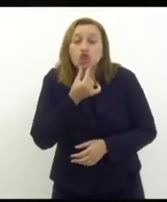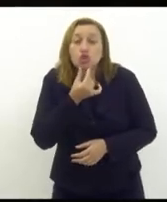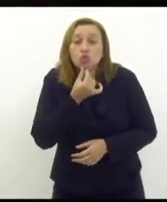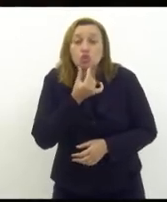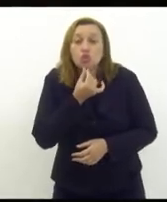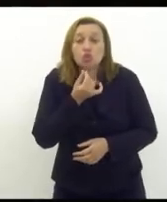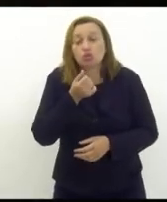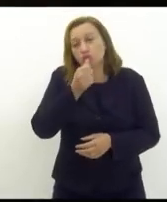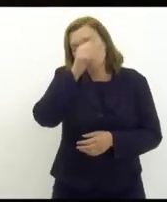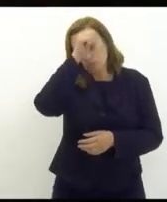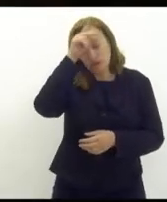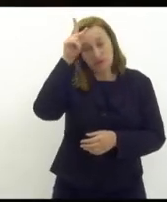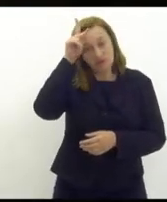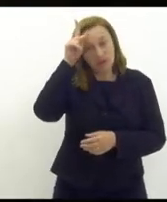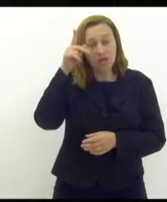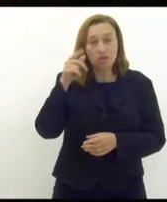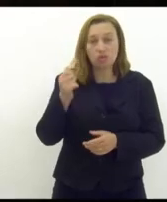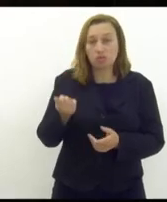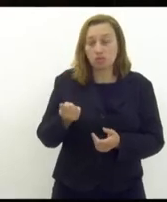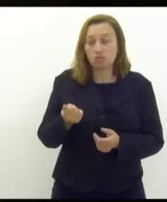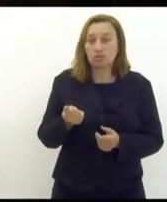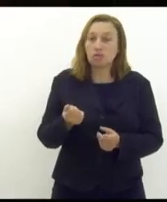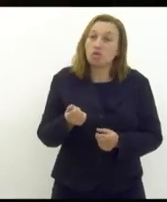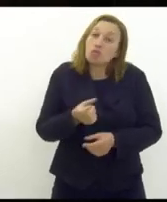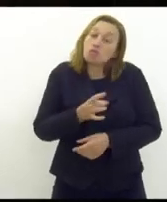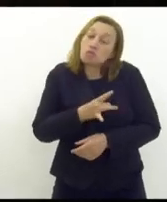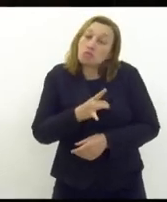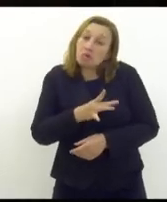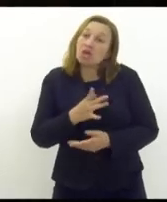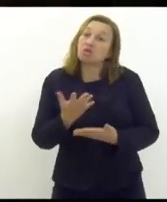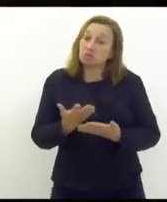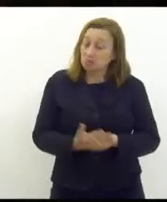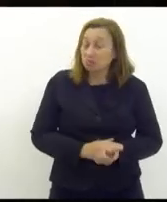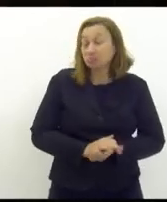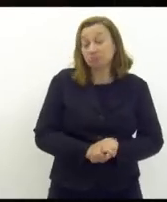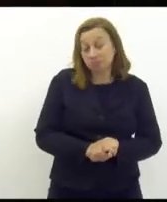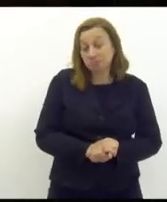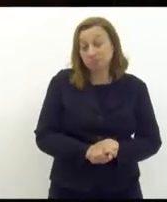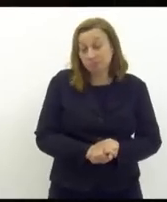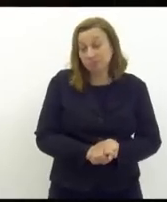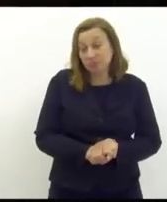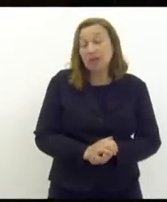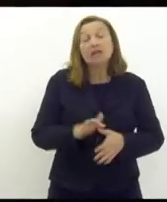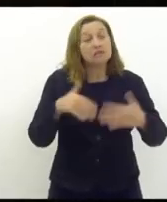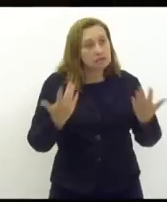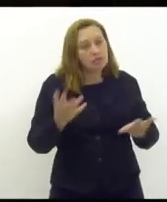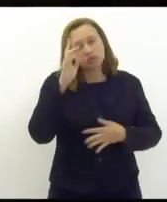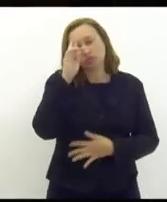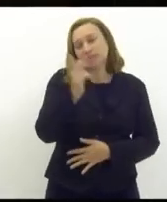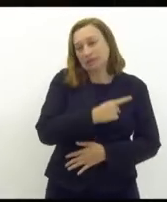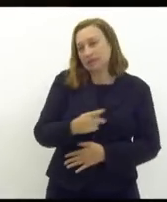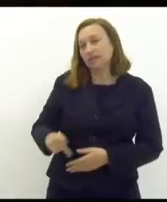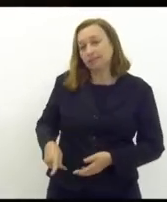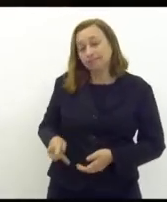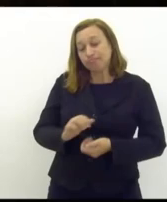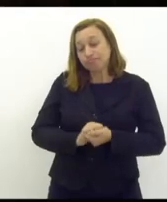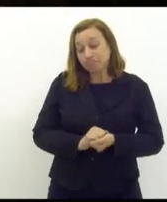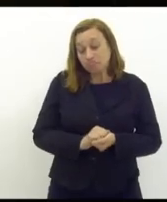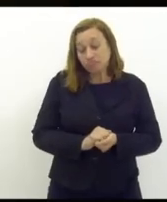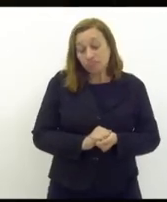que cercam o prefeito Eduardo Paes E aí senhor presidente